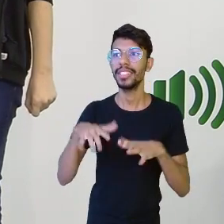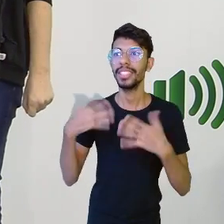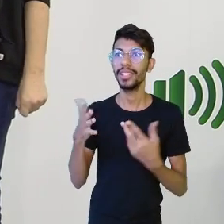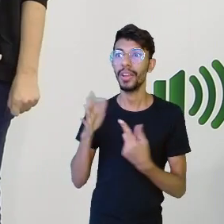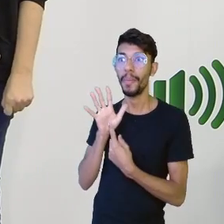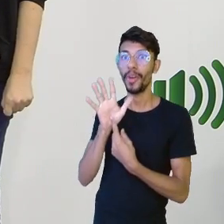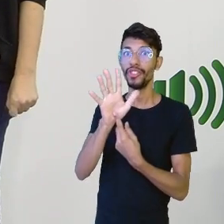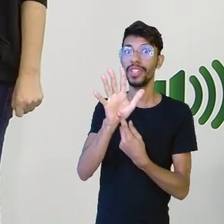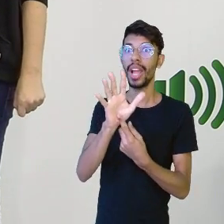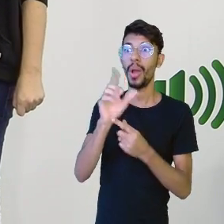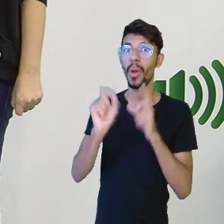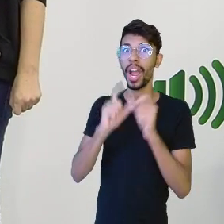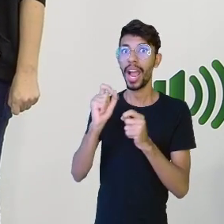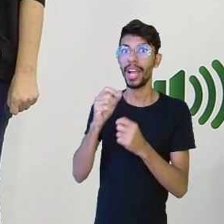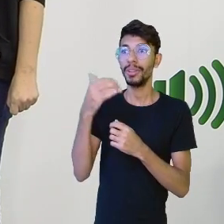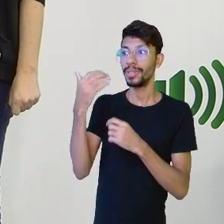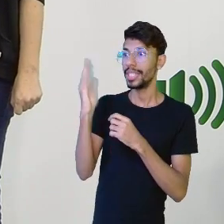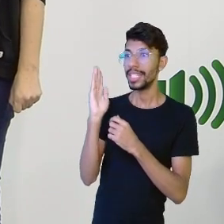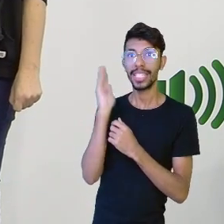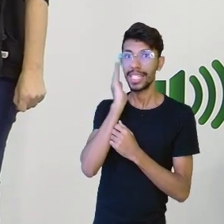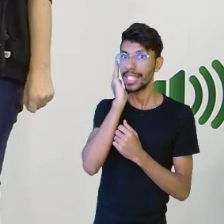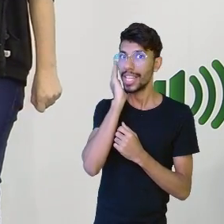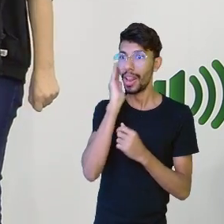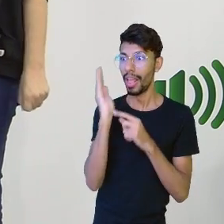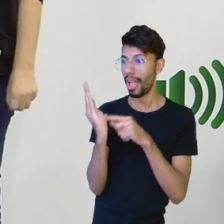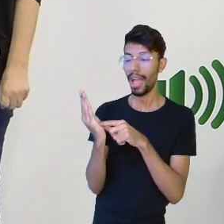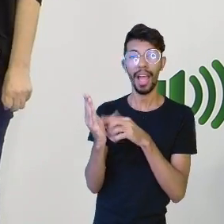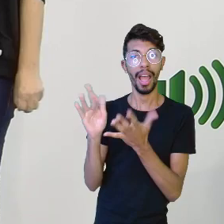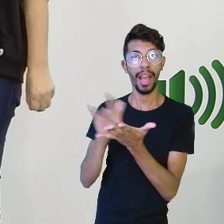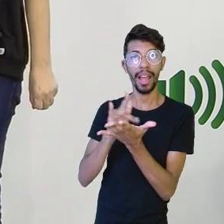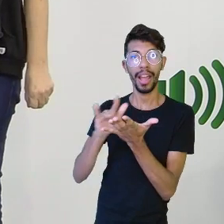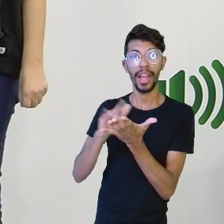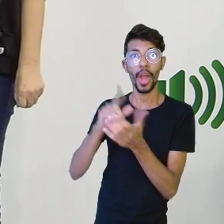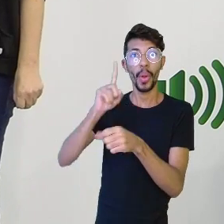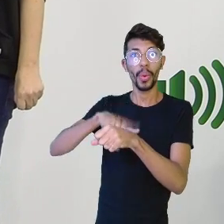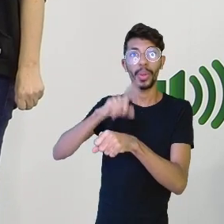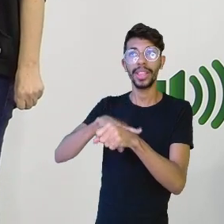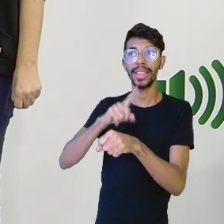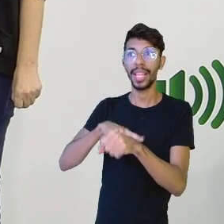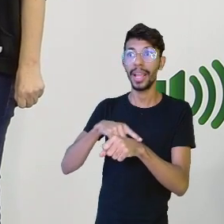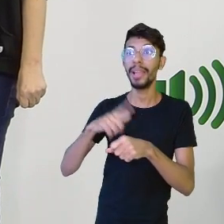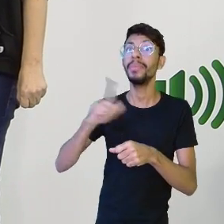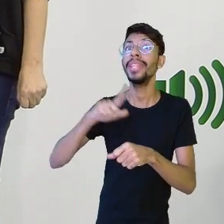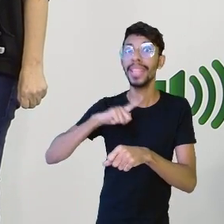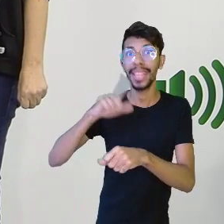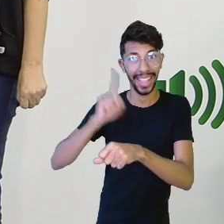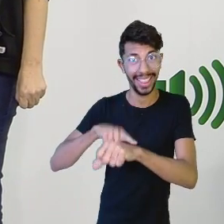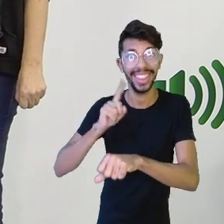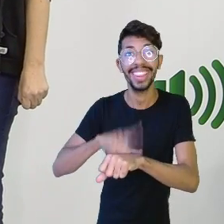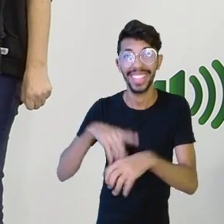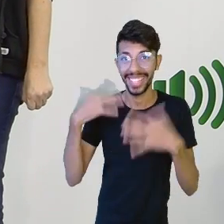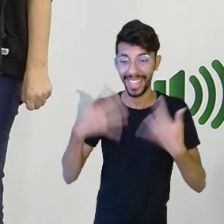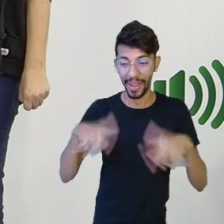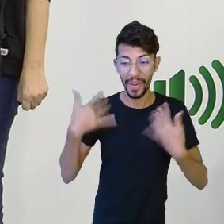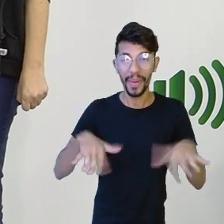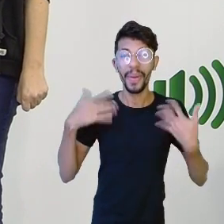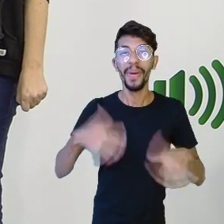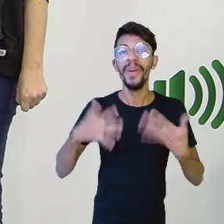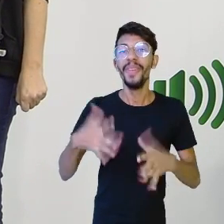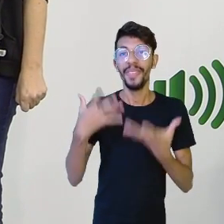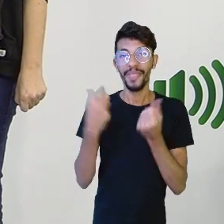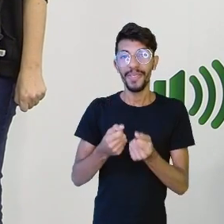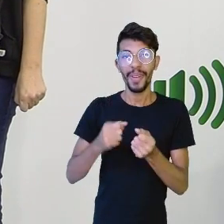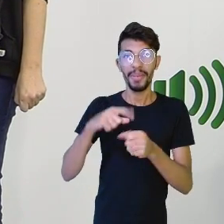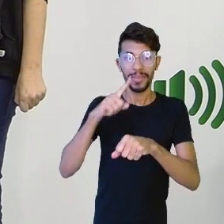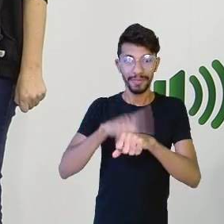inclusive, o celular para marcar o tempo. Isso, nós vamos fazer com tempo. Vamos marcar o tempo e